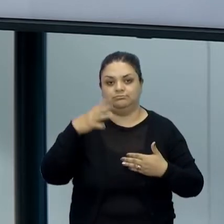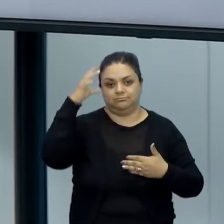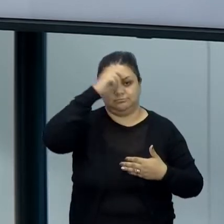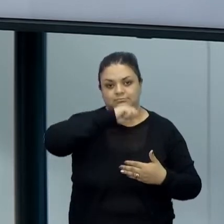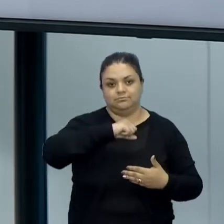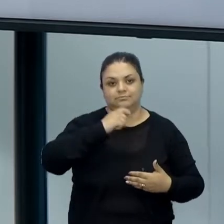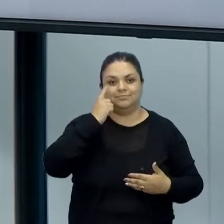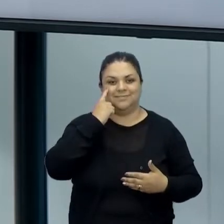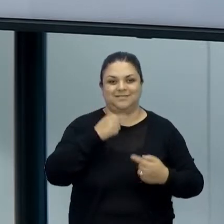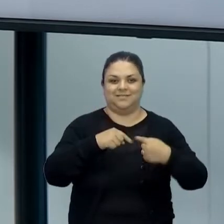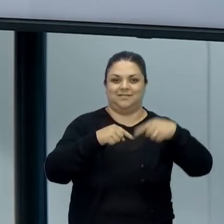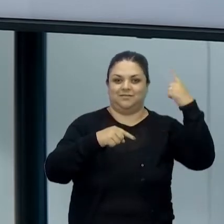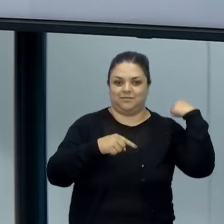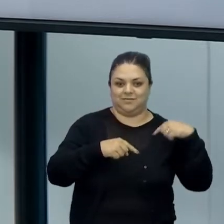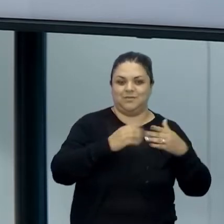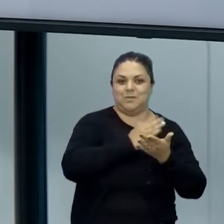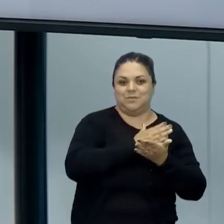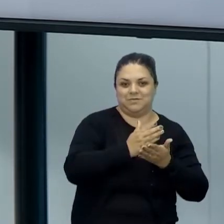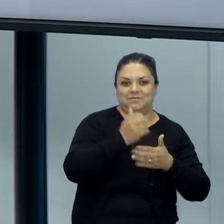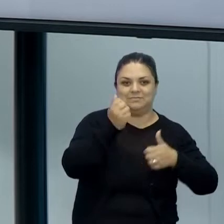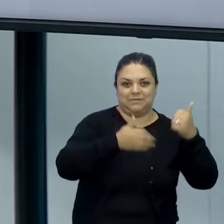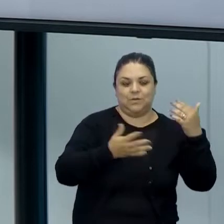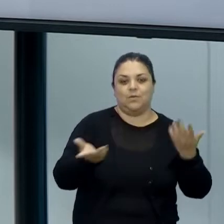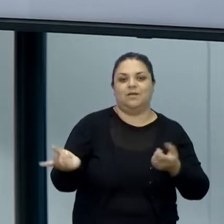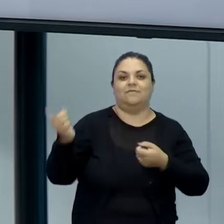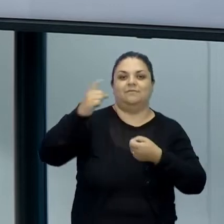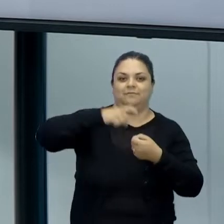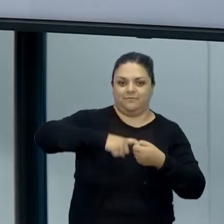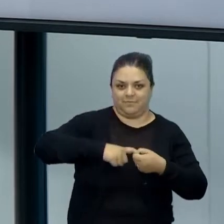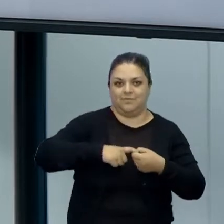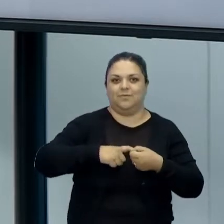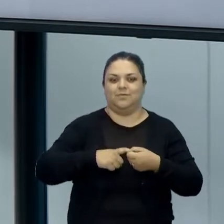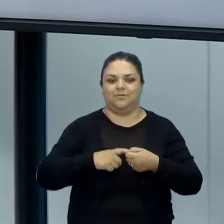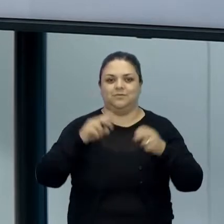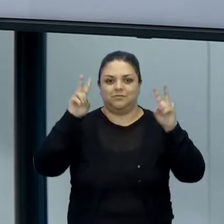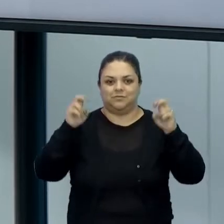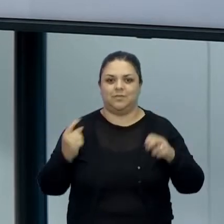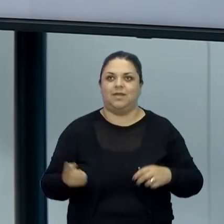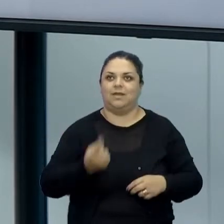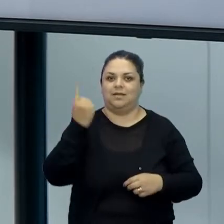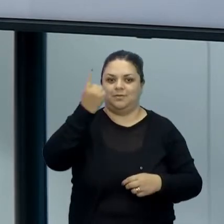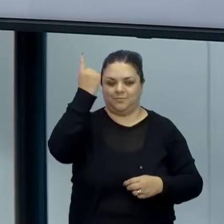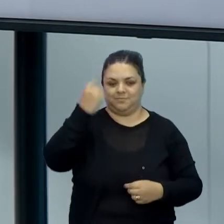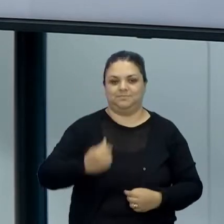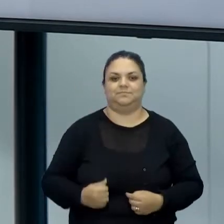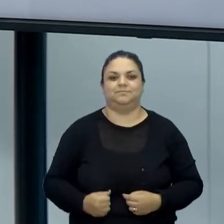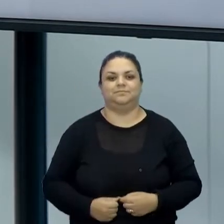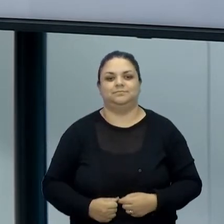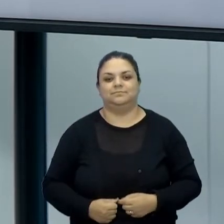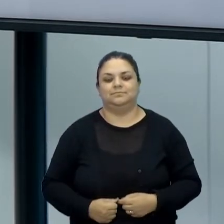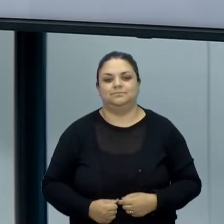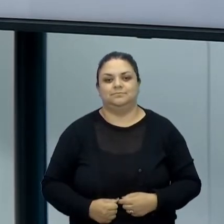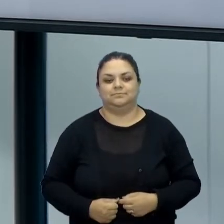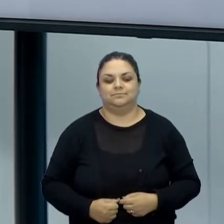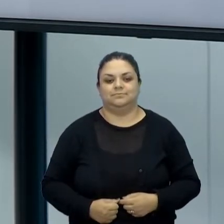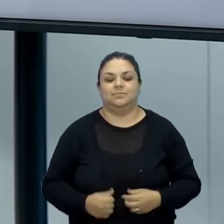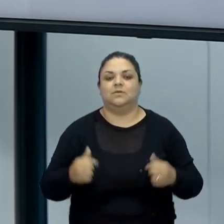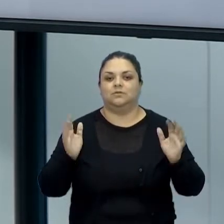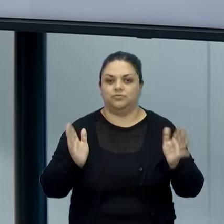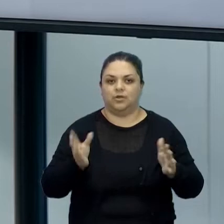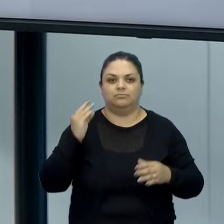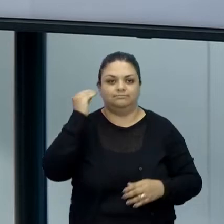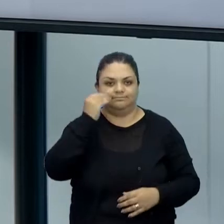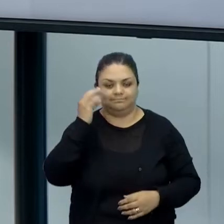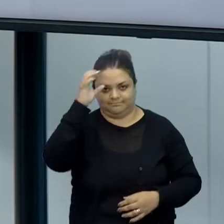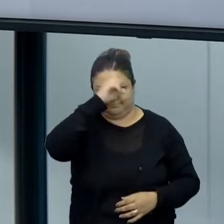que a gente começou lá na nossa introdução, voltando à questão das alturas e agora dinamizando. Agora que a gente já tem o conhecimento na